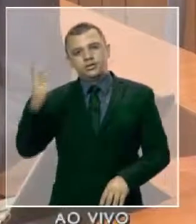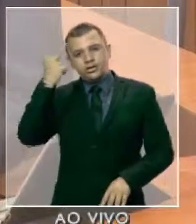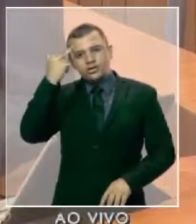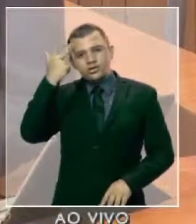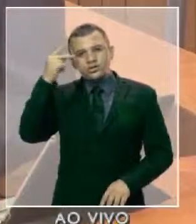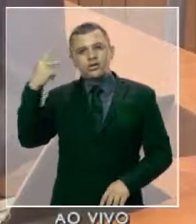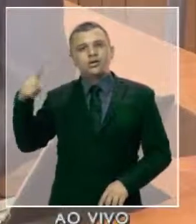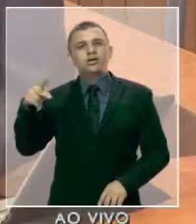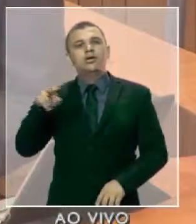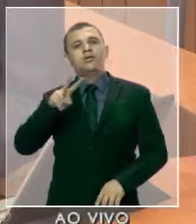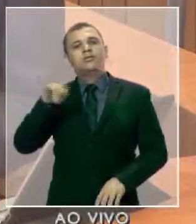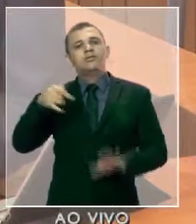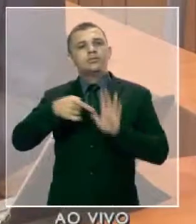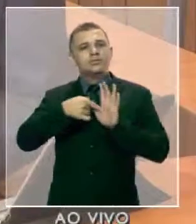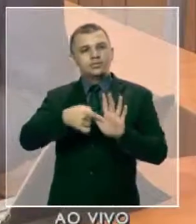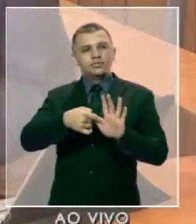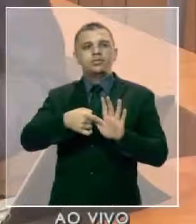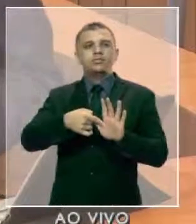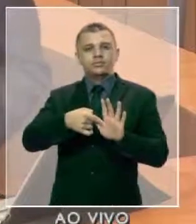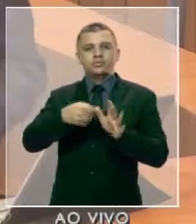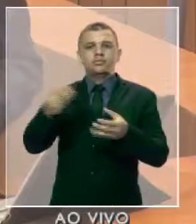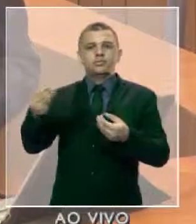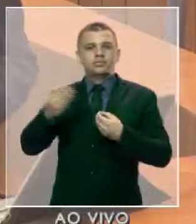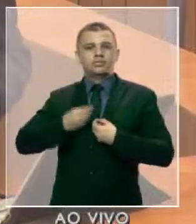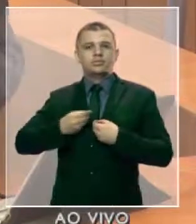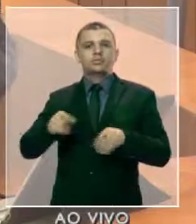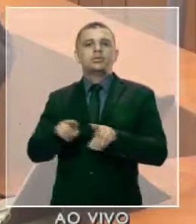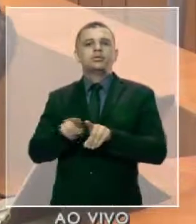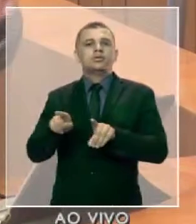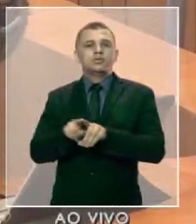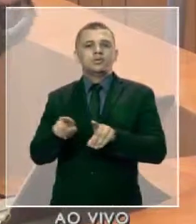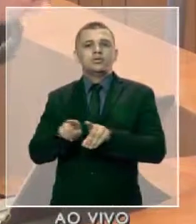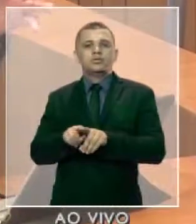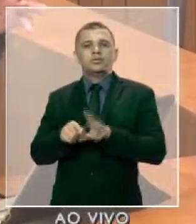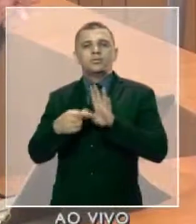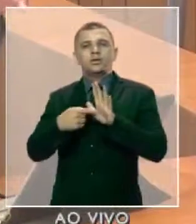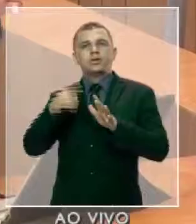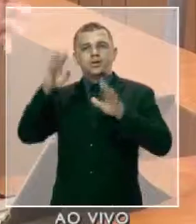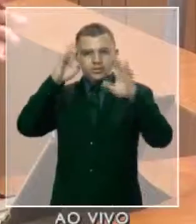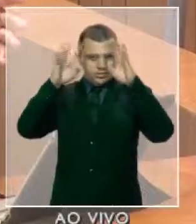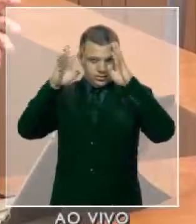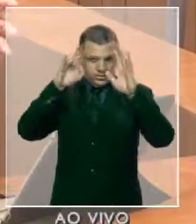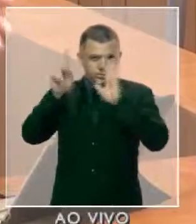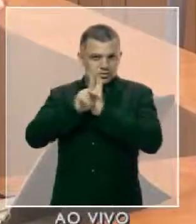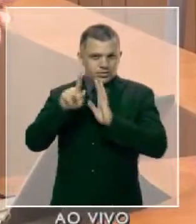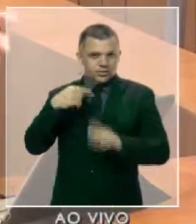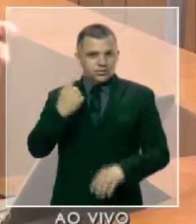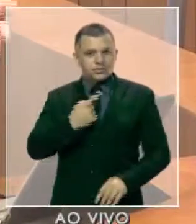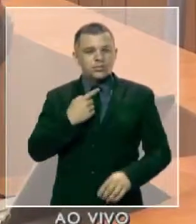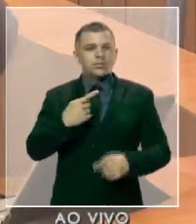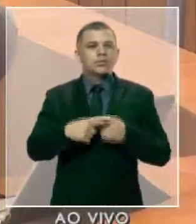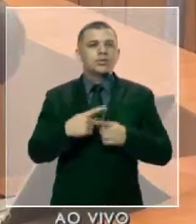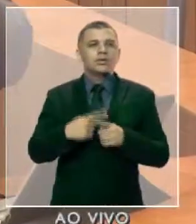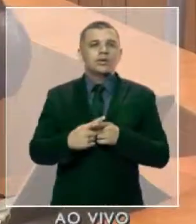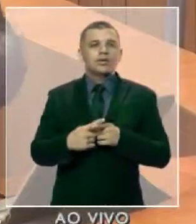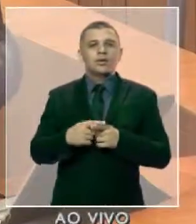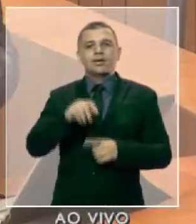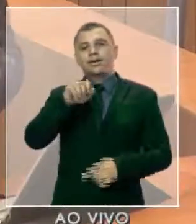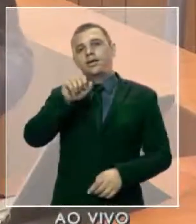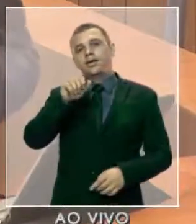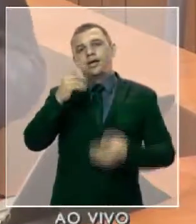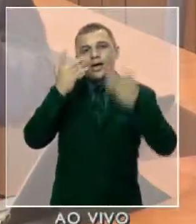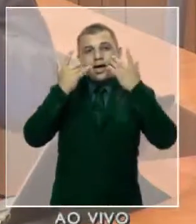nos dizer e nos dar realmente esta reflexão, até porque a arte, ela é a arte no